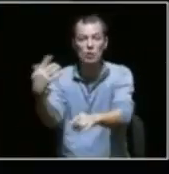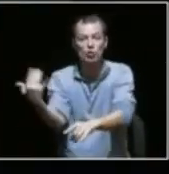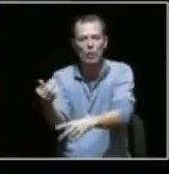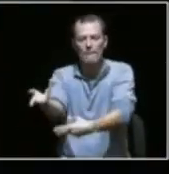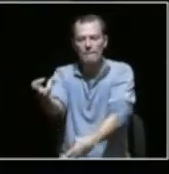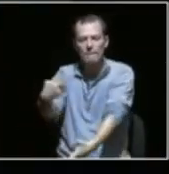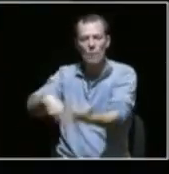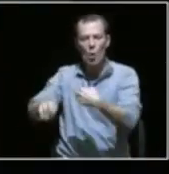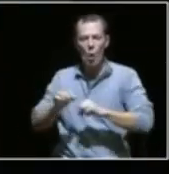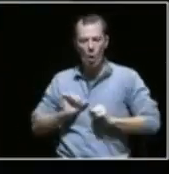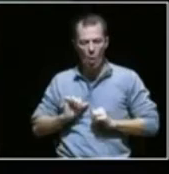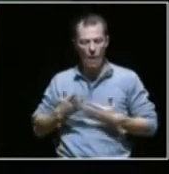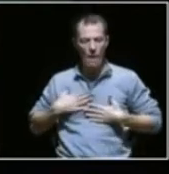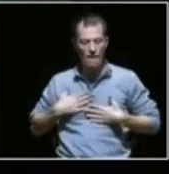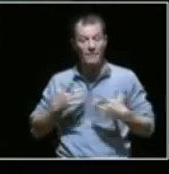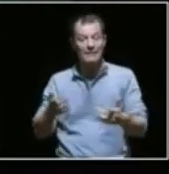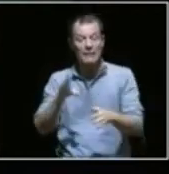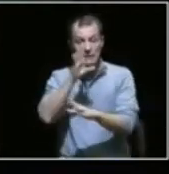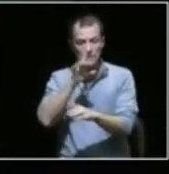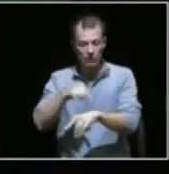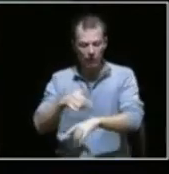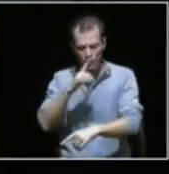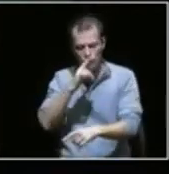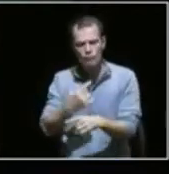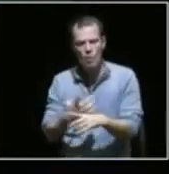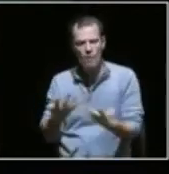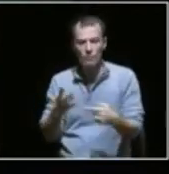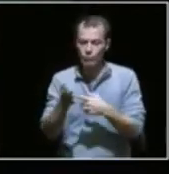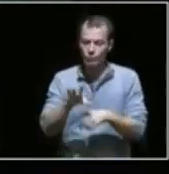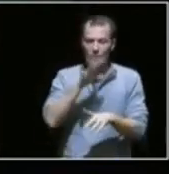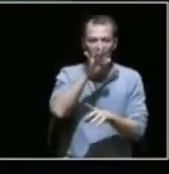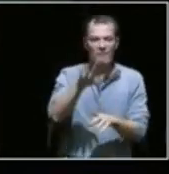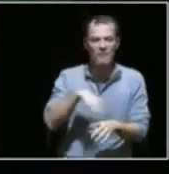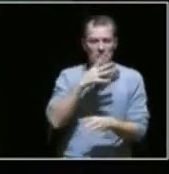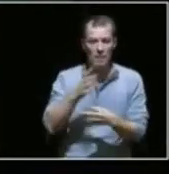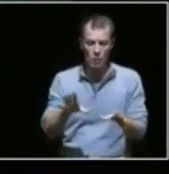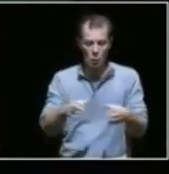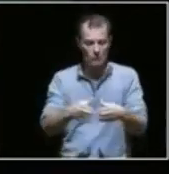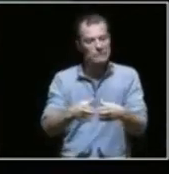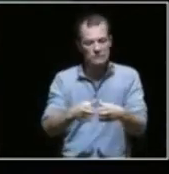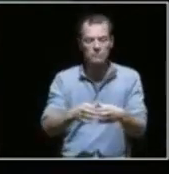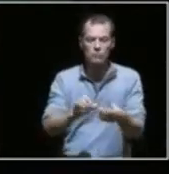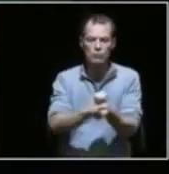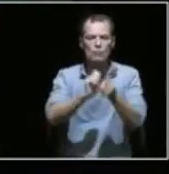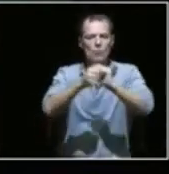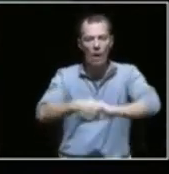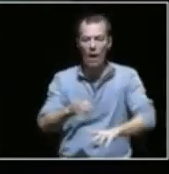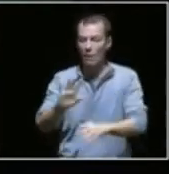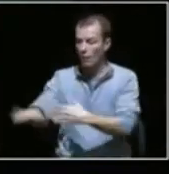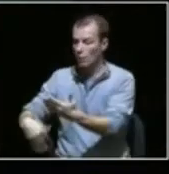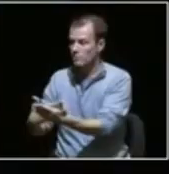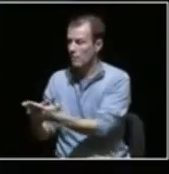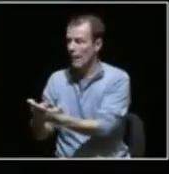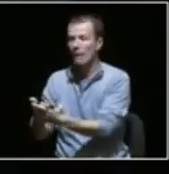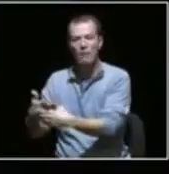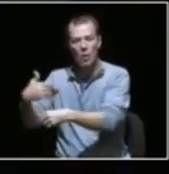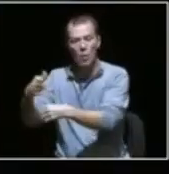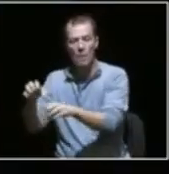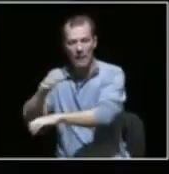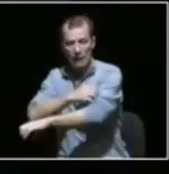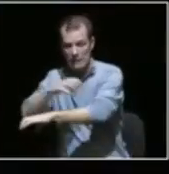habitação. Então, se, entretanto, uma família mudar a sua composição e se candidatar a um fogo de tipologia